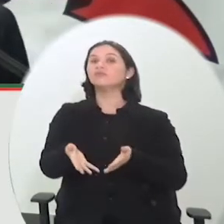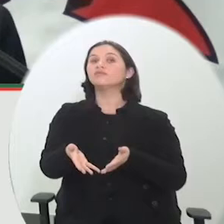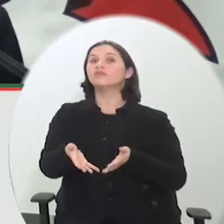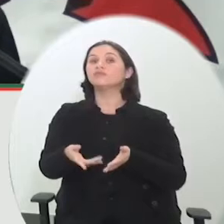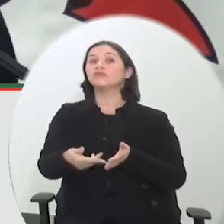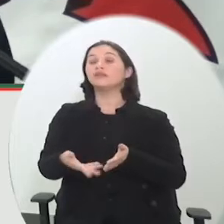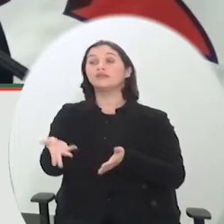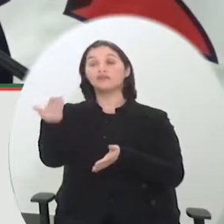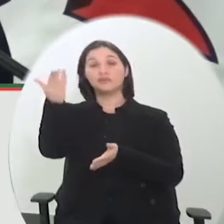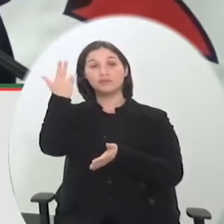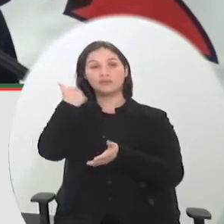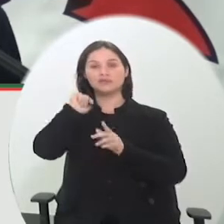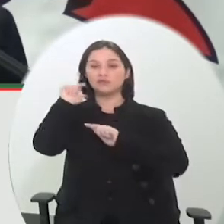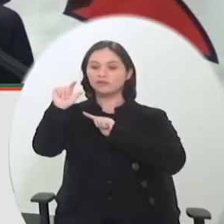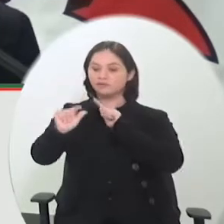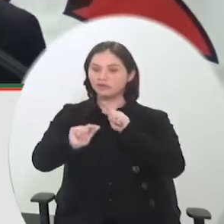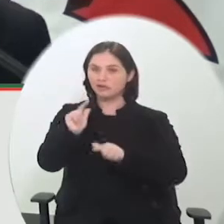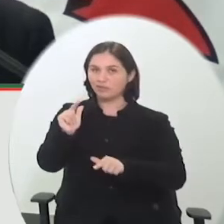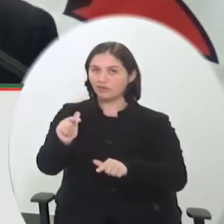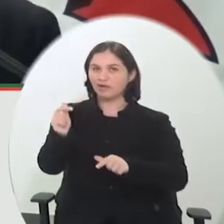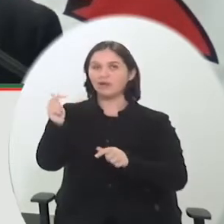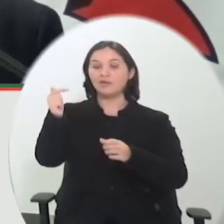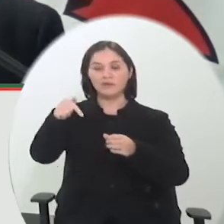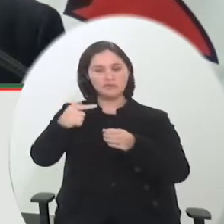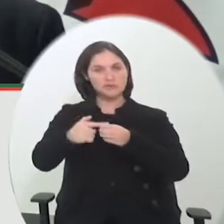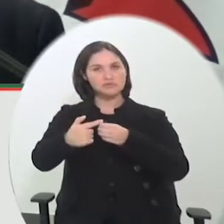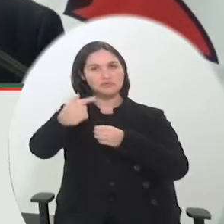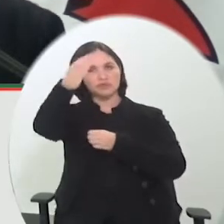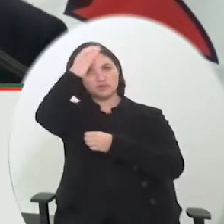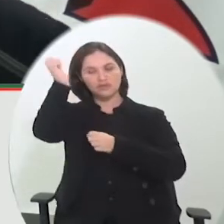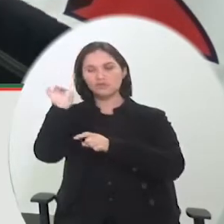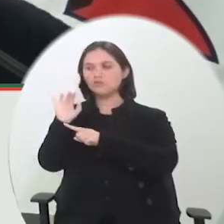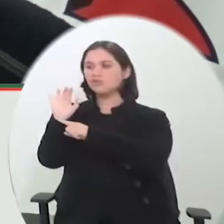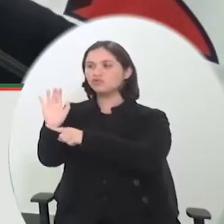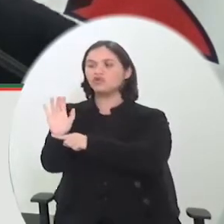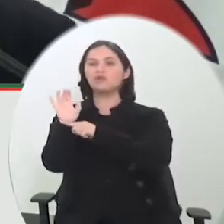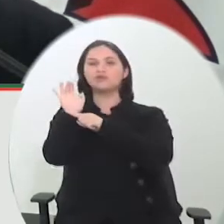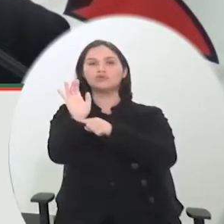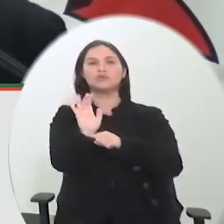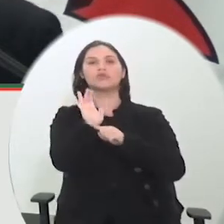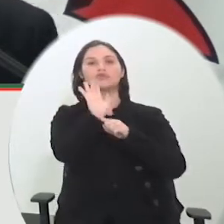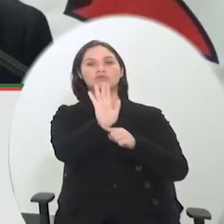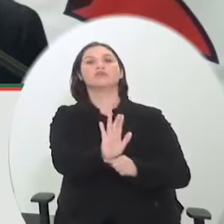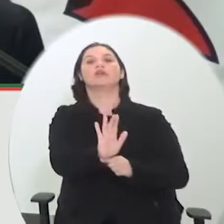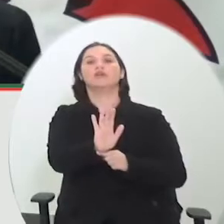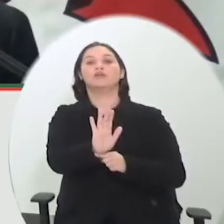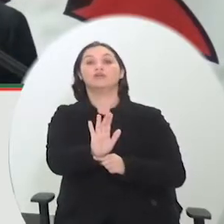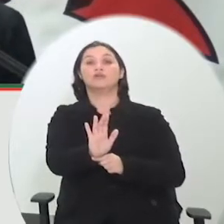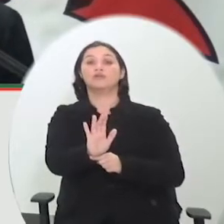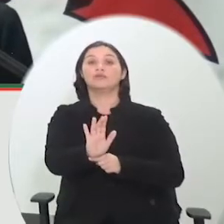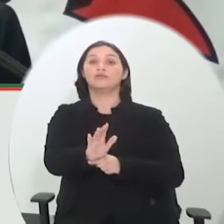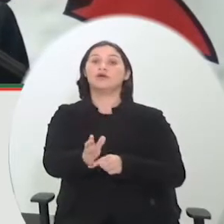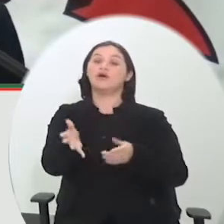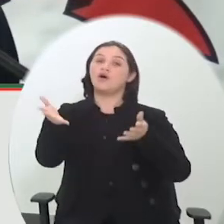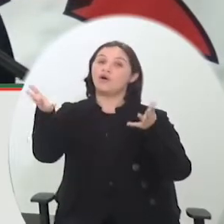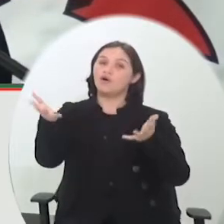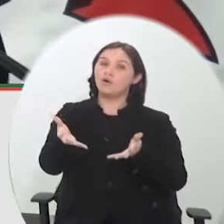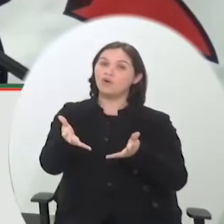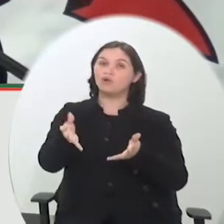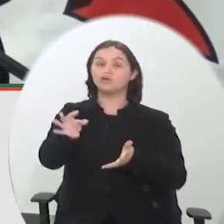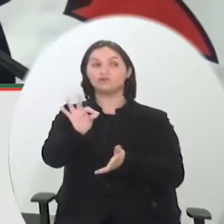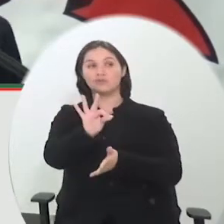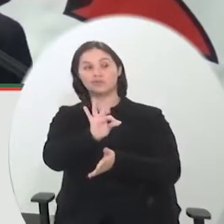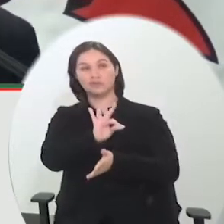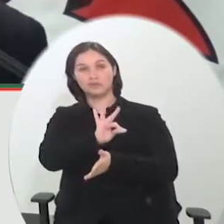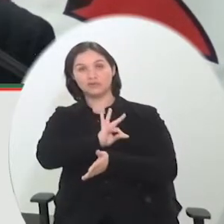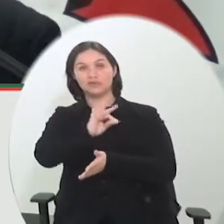antecederam e ajudaram assim como a todos os nossos policiais, hoje aposentados, a construir